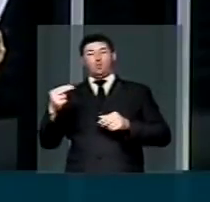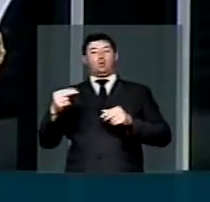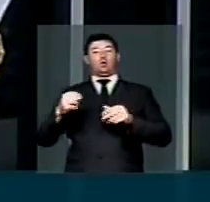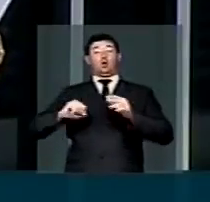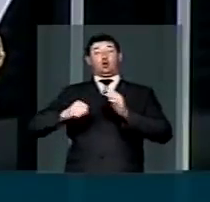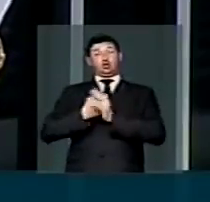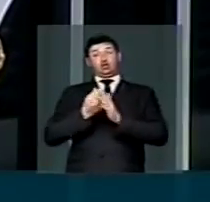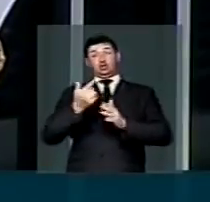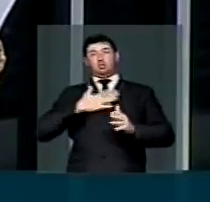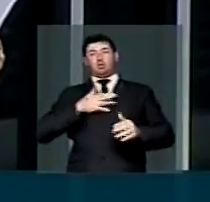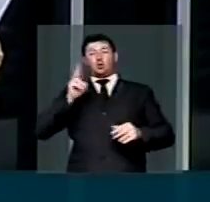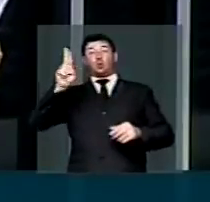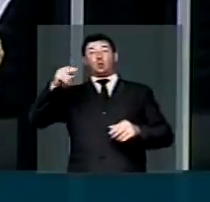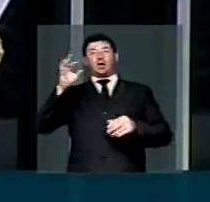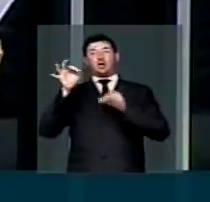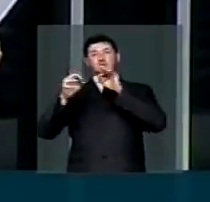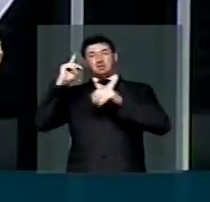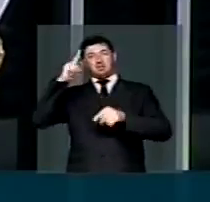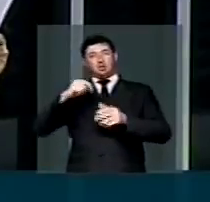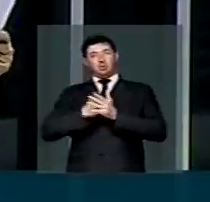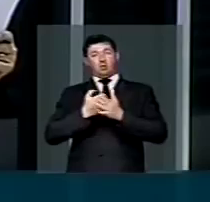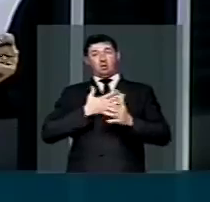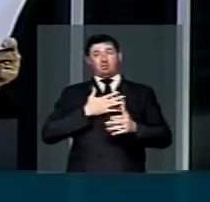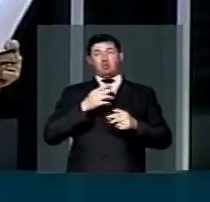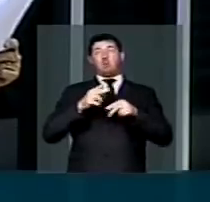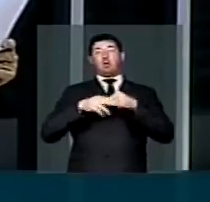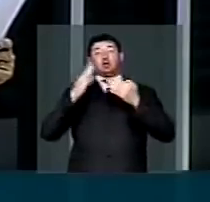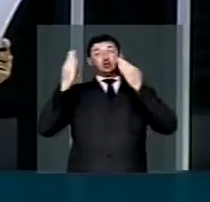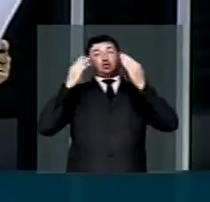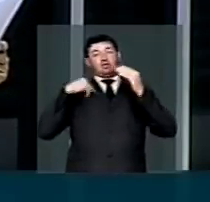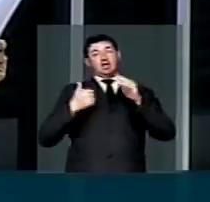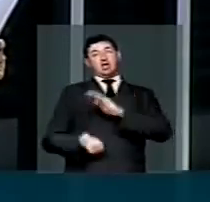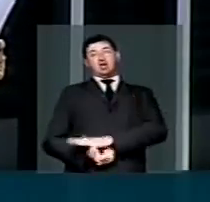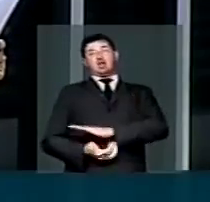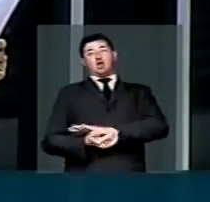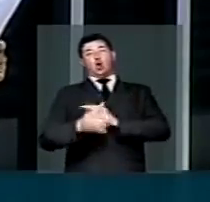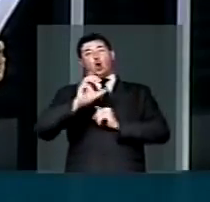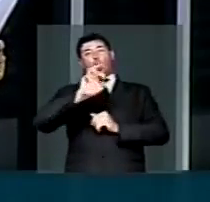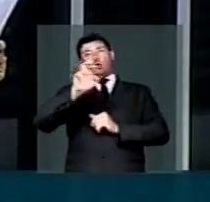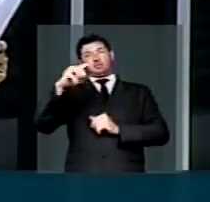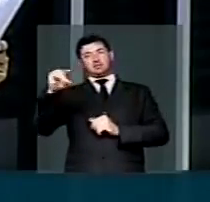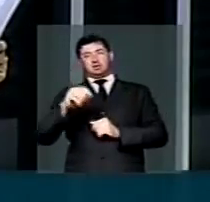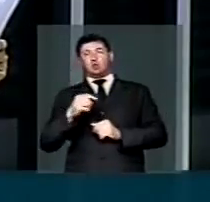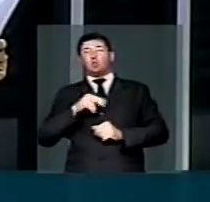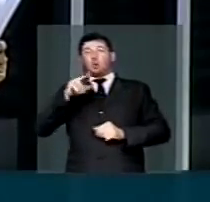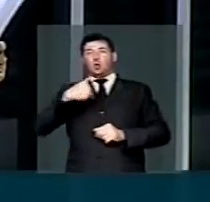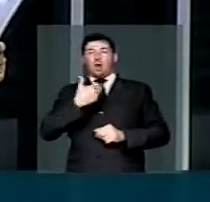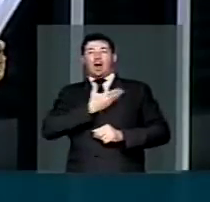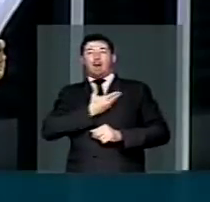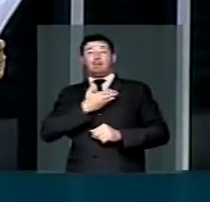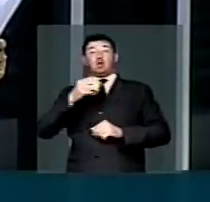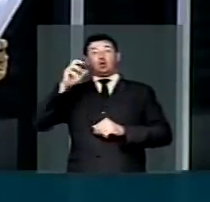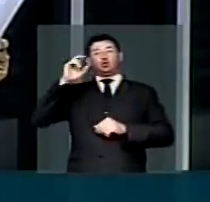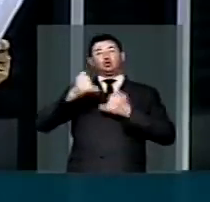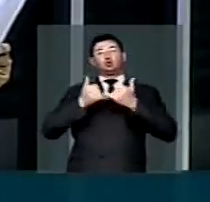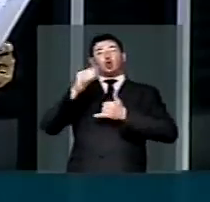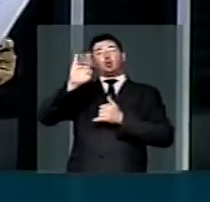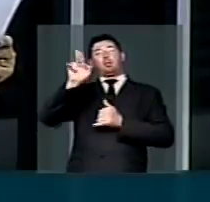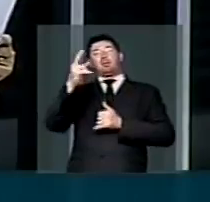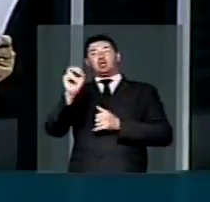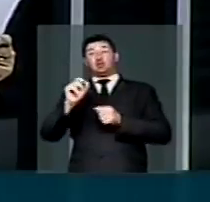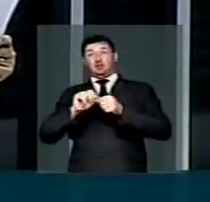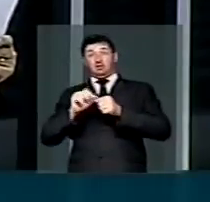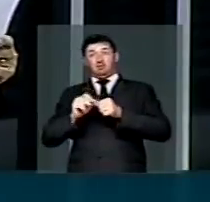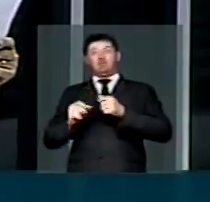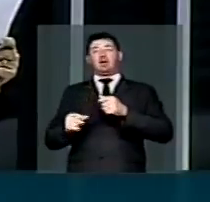bens bloqueados pela justiça, ou ainda mesmo tenha sido citado como amigo de bicheiros que cometem crime